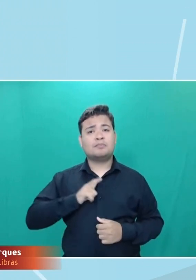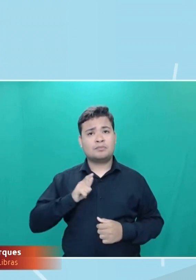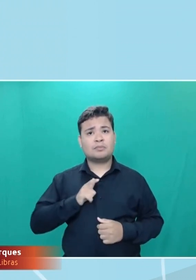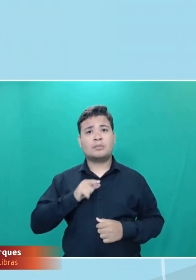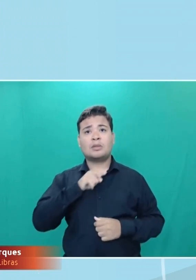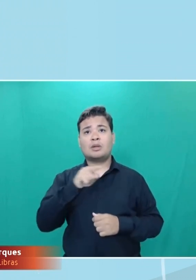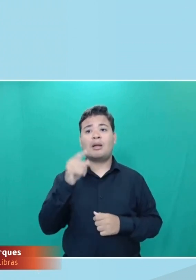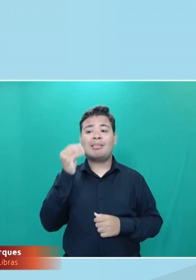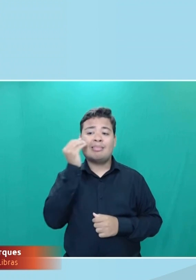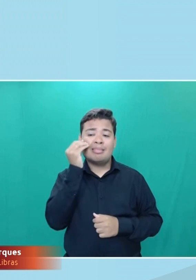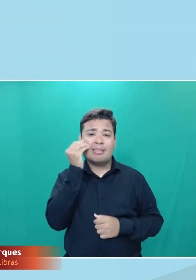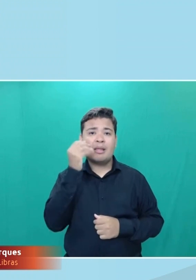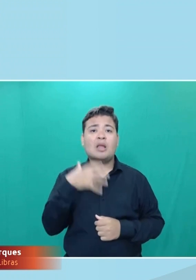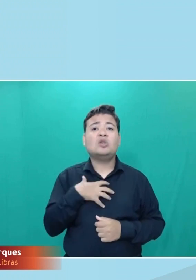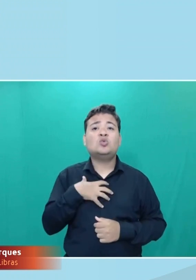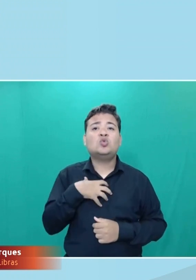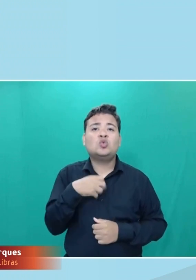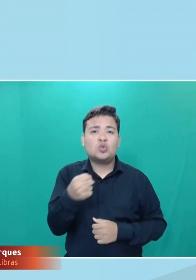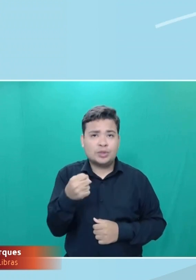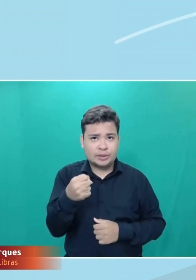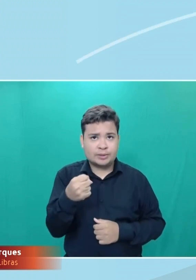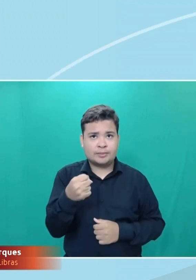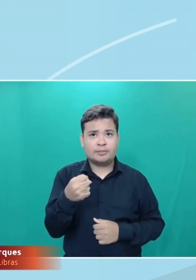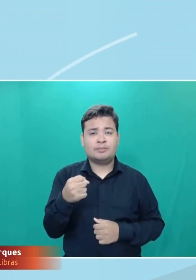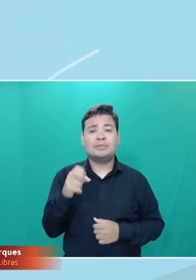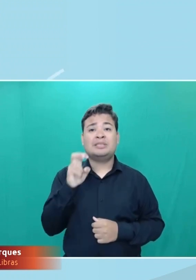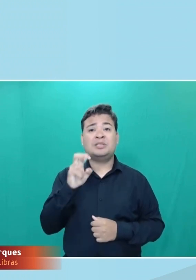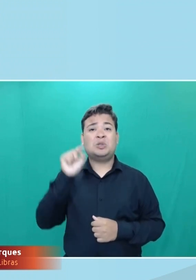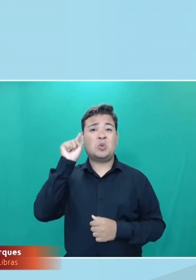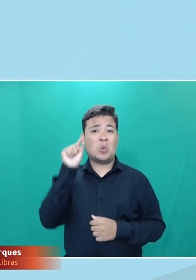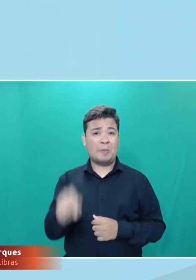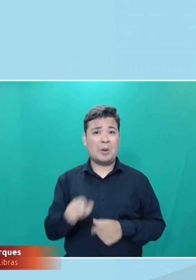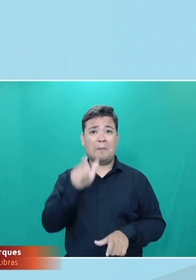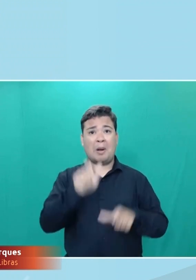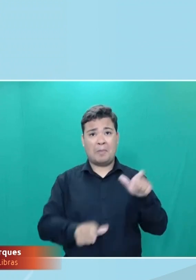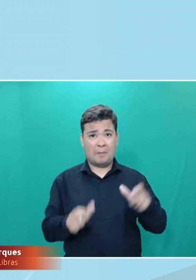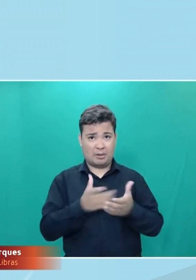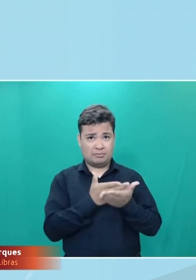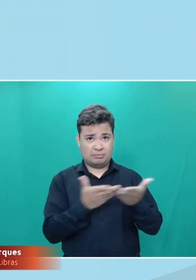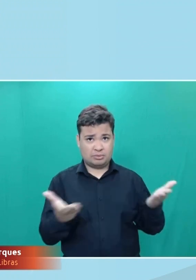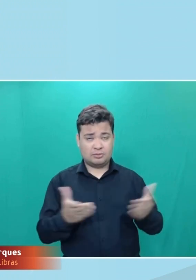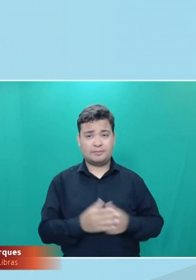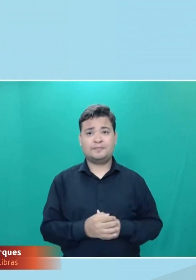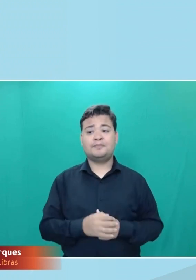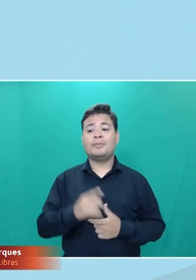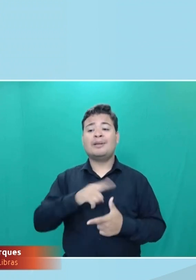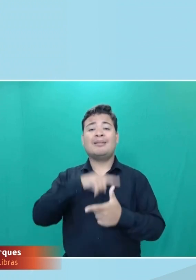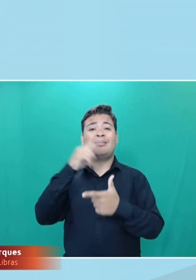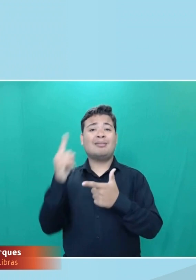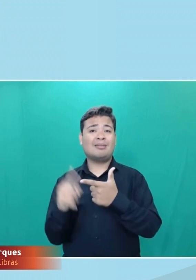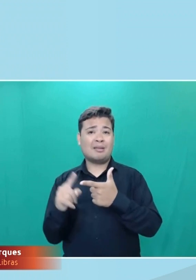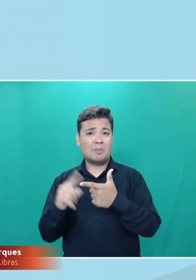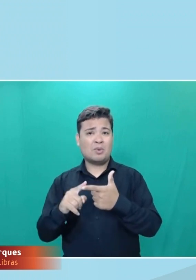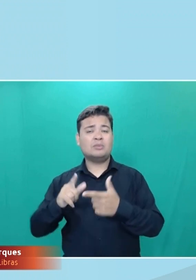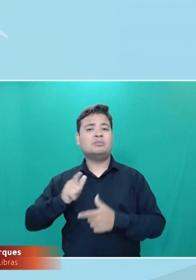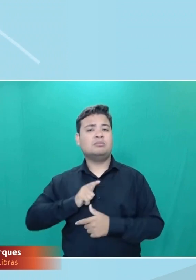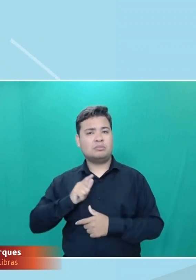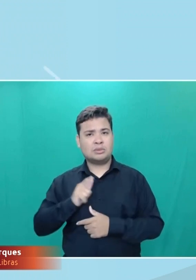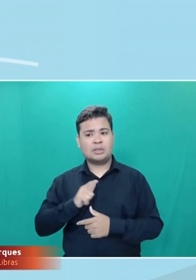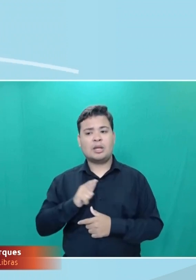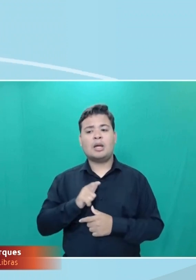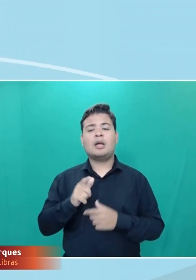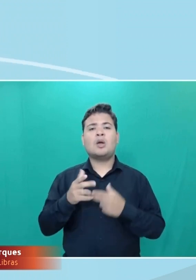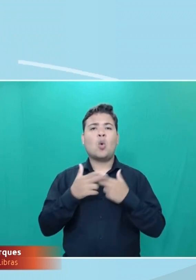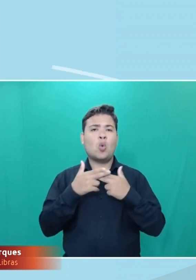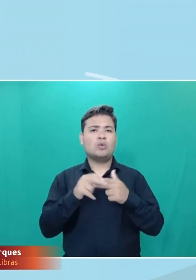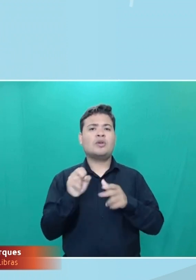de suicídio, com 5 mil casos. Em seguida, vem o uso de pesticidas, o uso